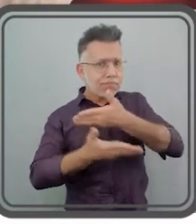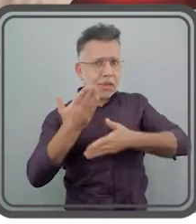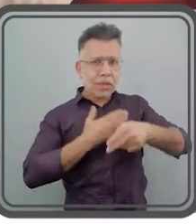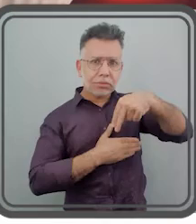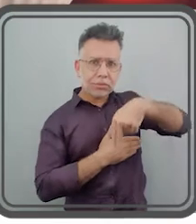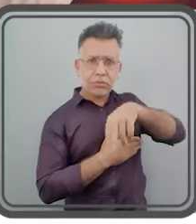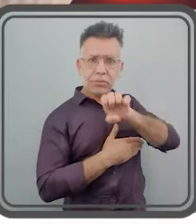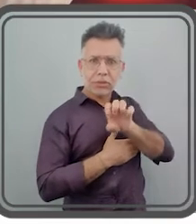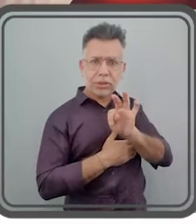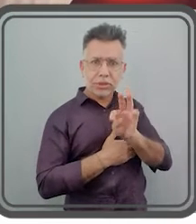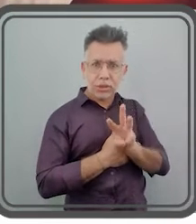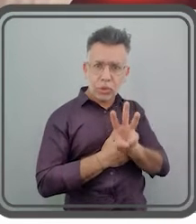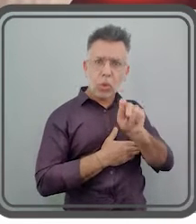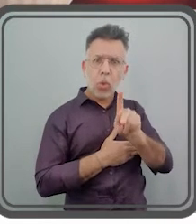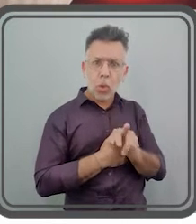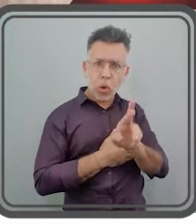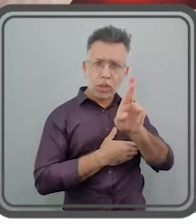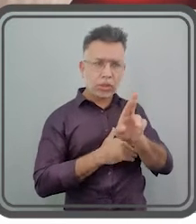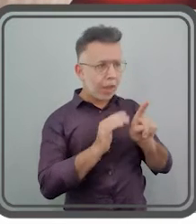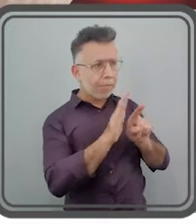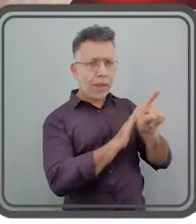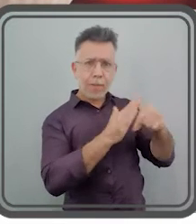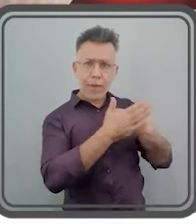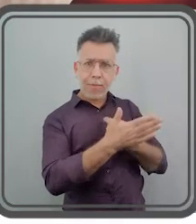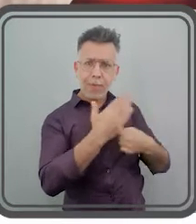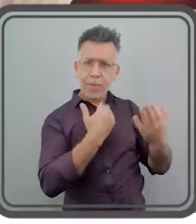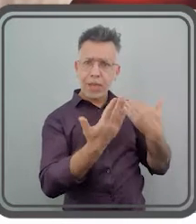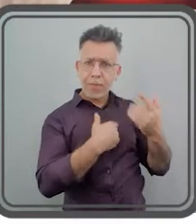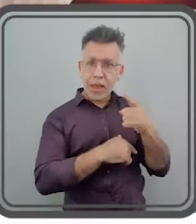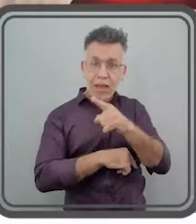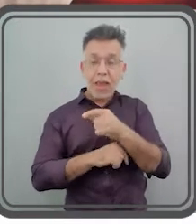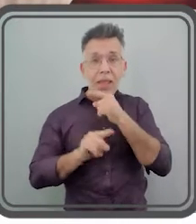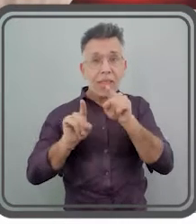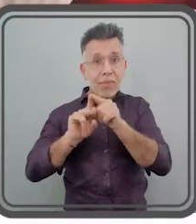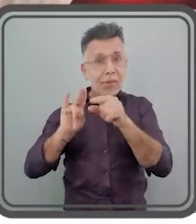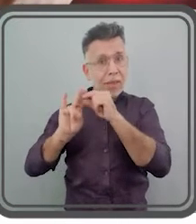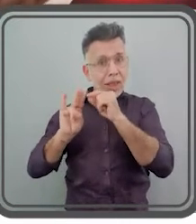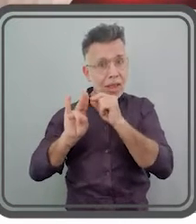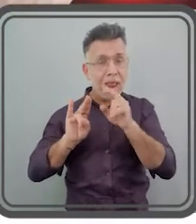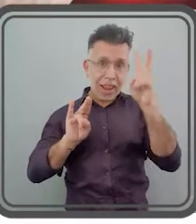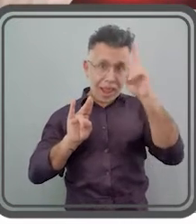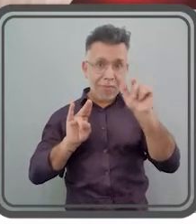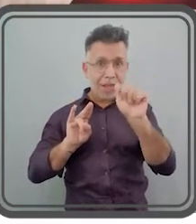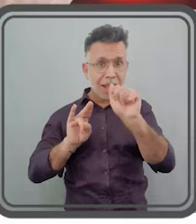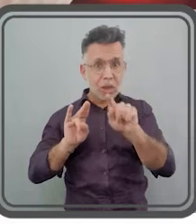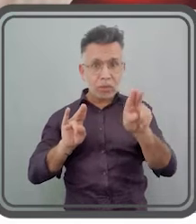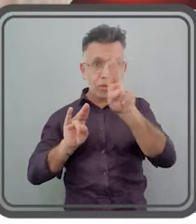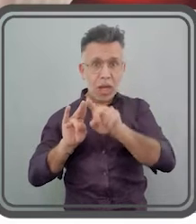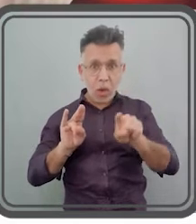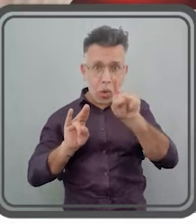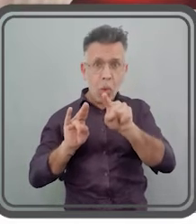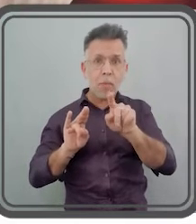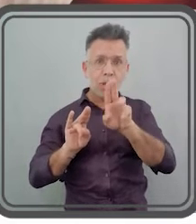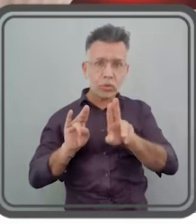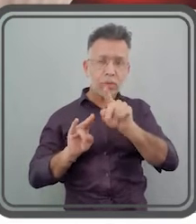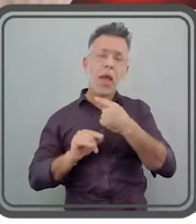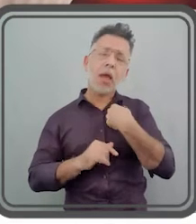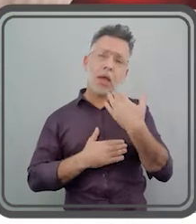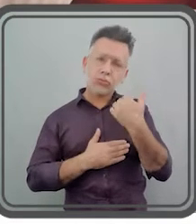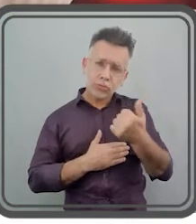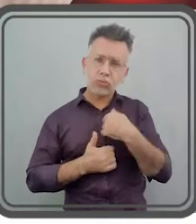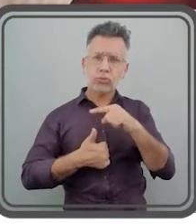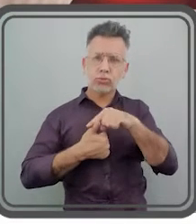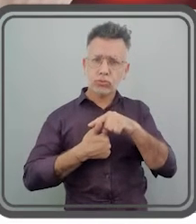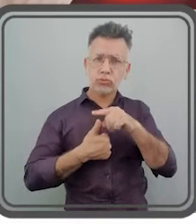Network né mandando pergunta entre vocês aí é muito legal os que lhe pedir um favor pessoal o Linkedin quando for mandar uma pergunta lembro de colocar o arroba né e me